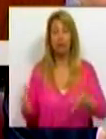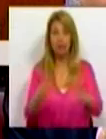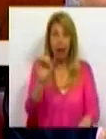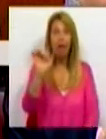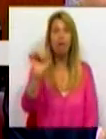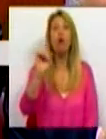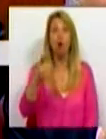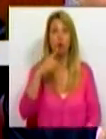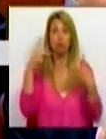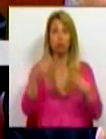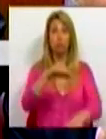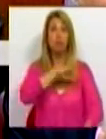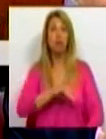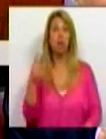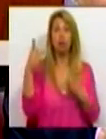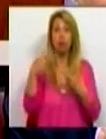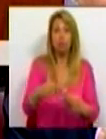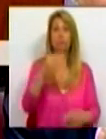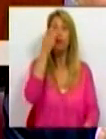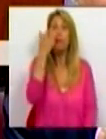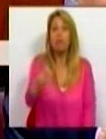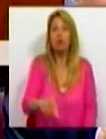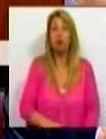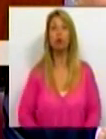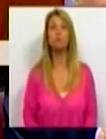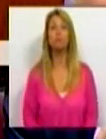cortar salários, cortar pensões.